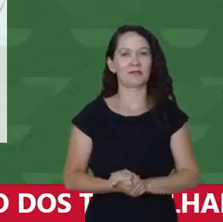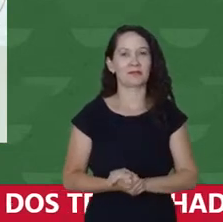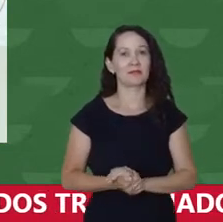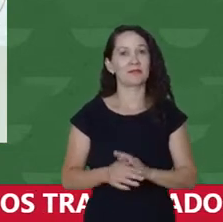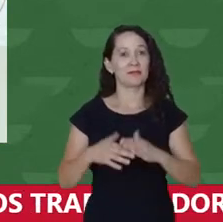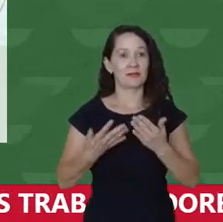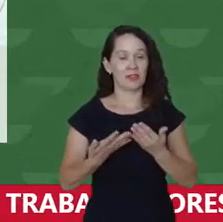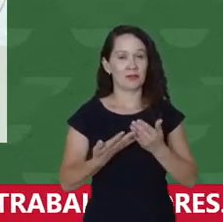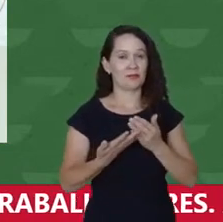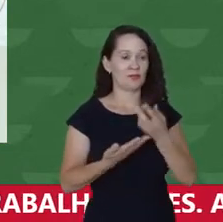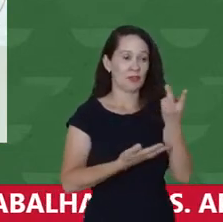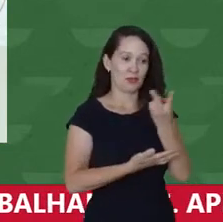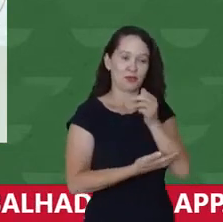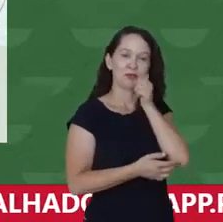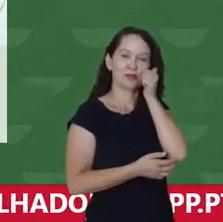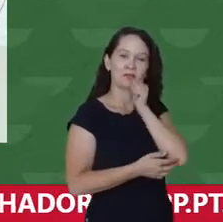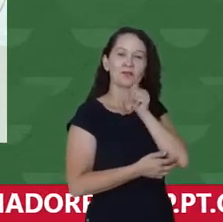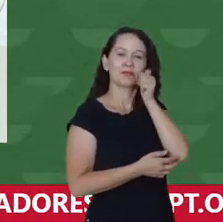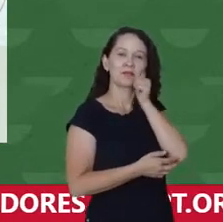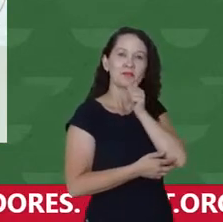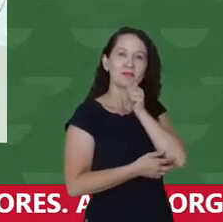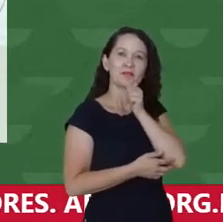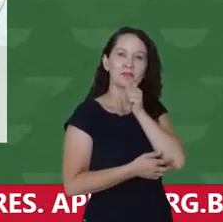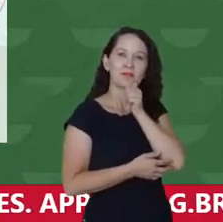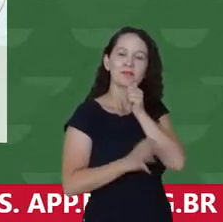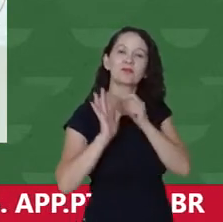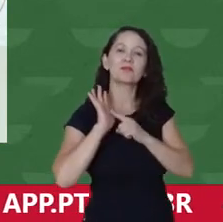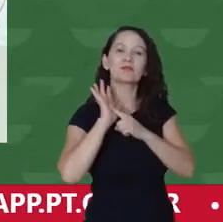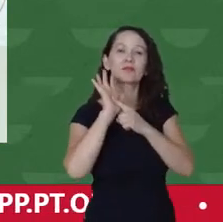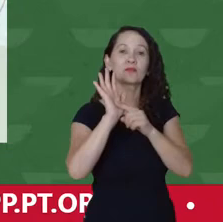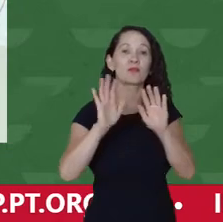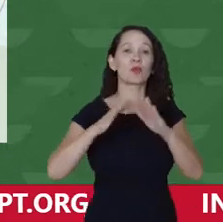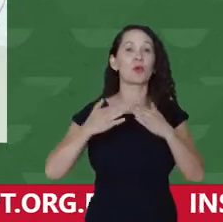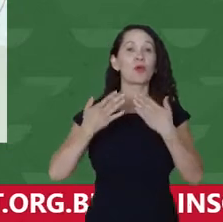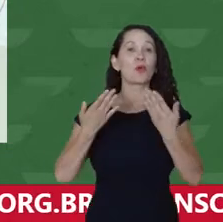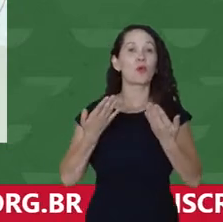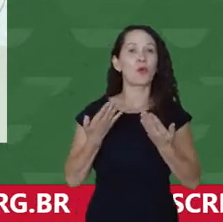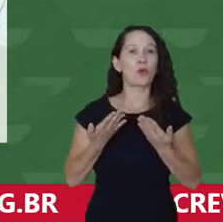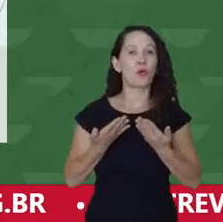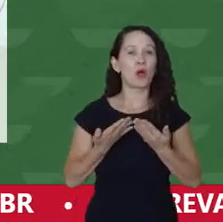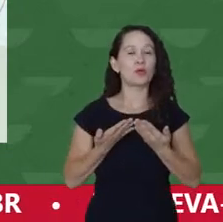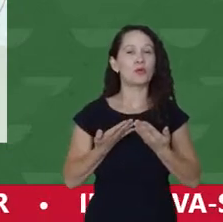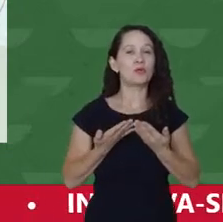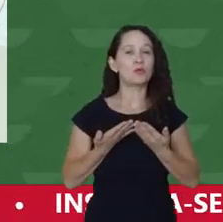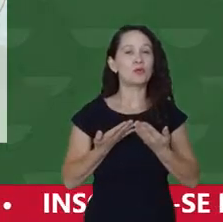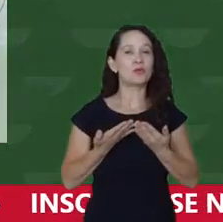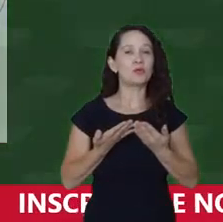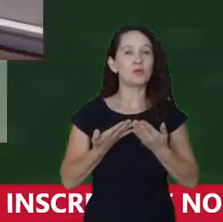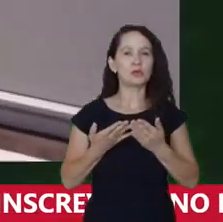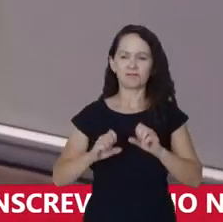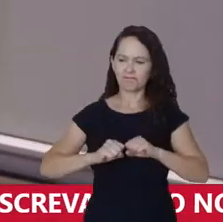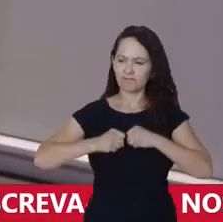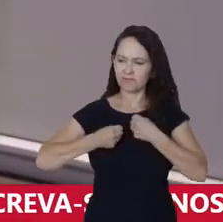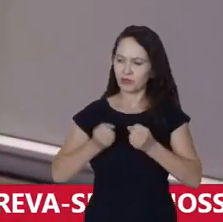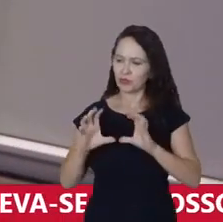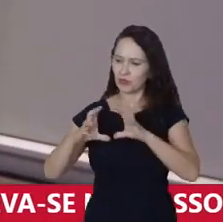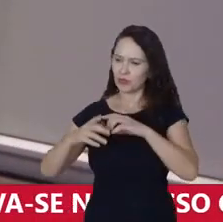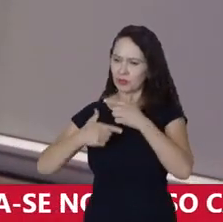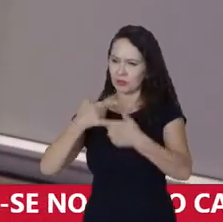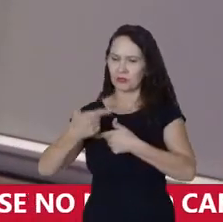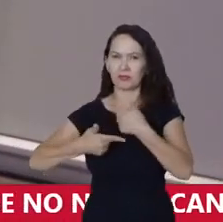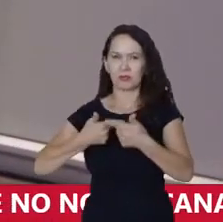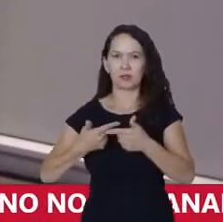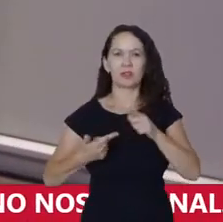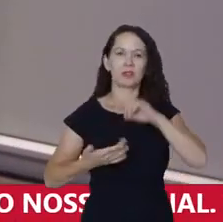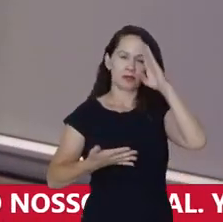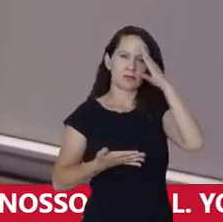Olha, Silvana e Rosilene já mostraram qual é a vontade de luta das classes trabalhadoras nesse momento.